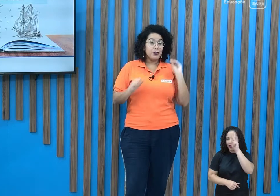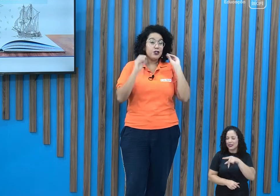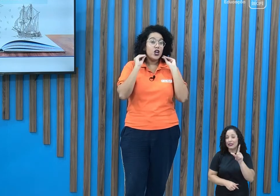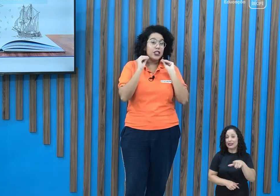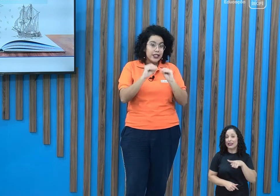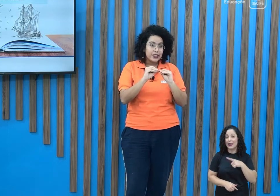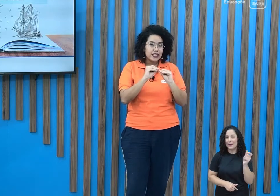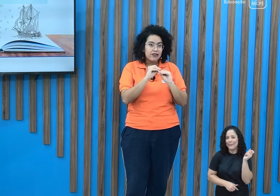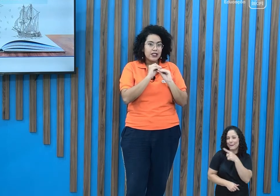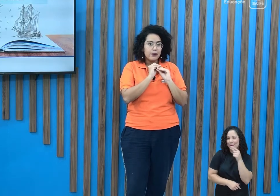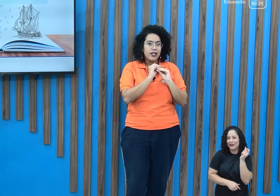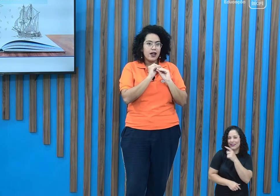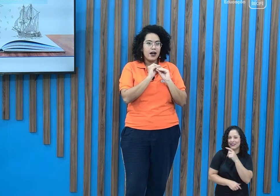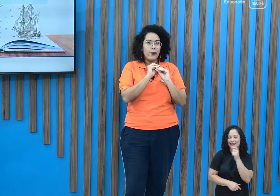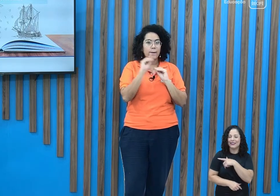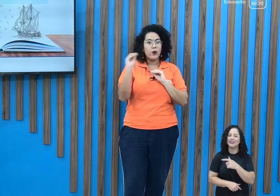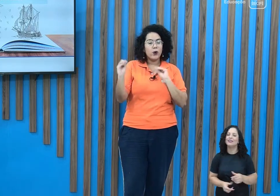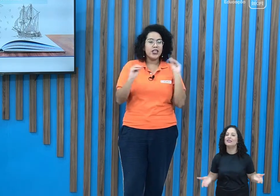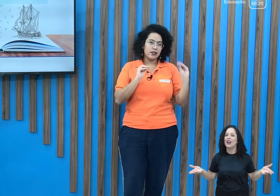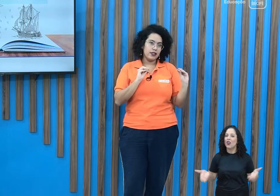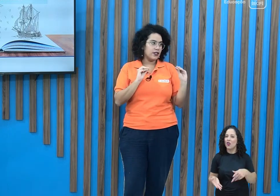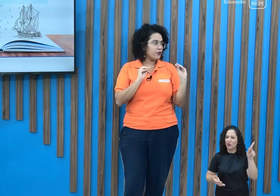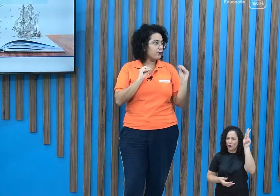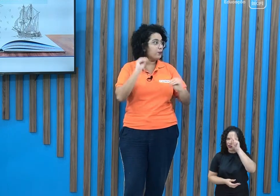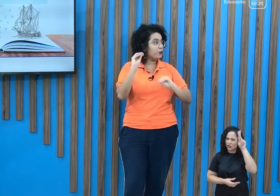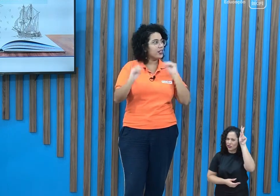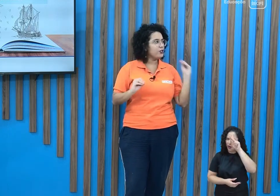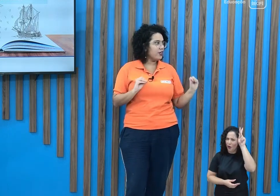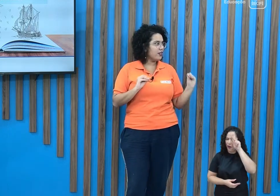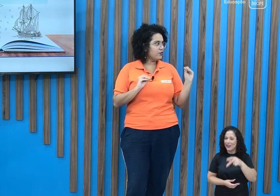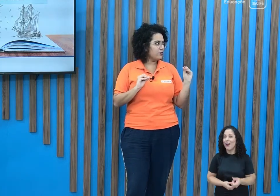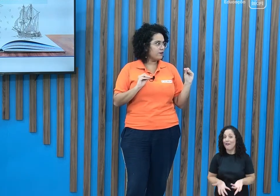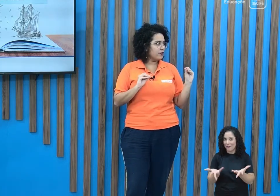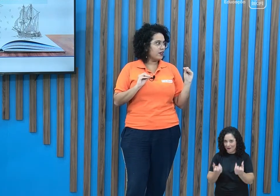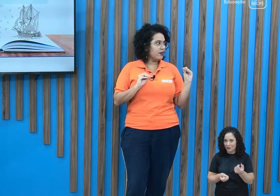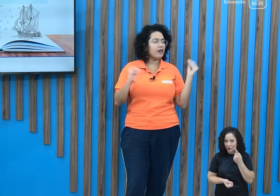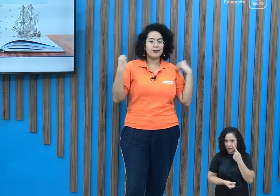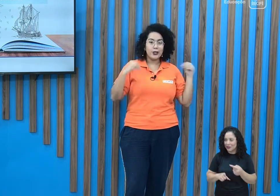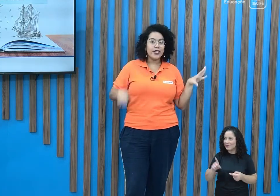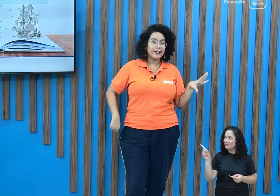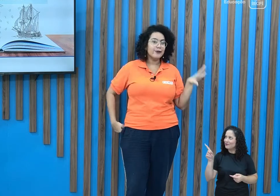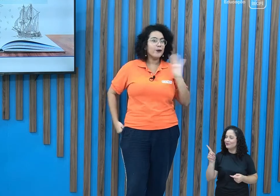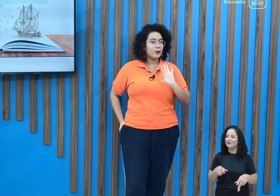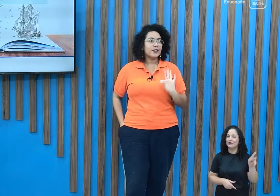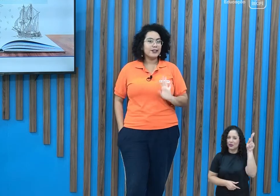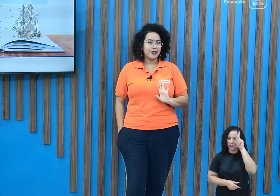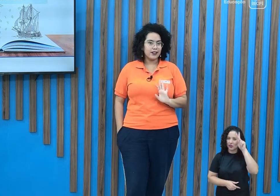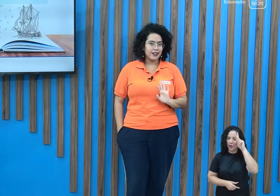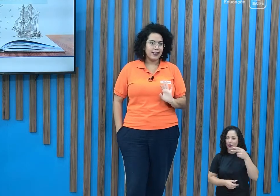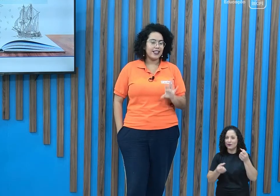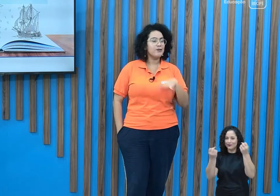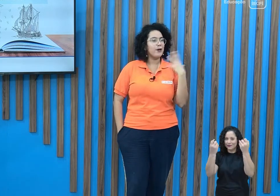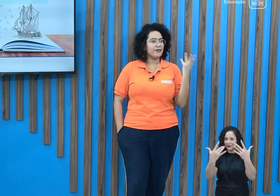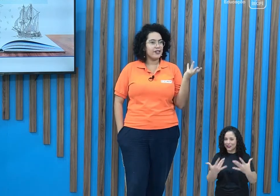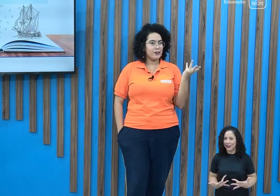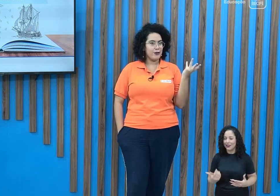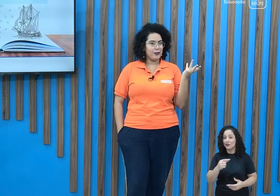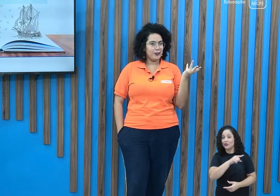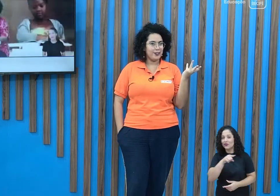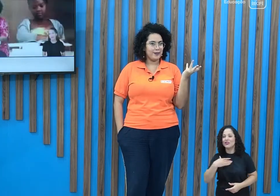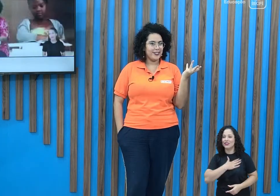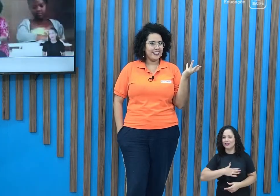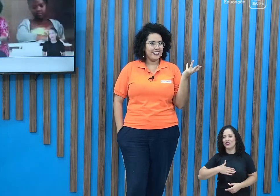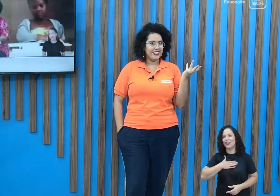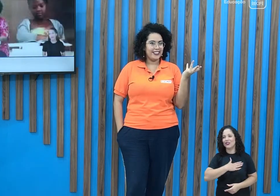uma historinha que vai trabalhar humor e tirinhas, o humor nas tirinhas. É uma historinha que eu tô contando aqui, eu espero que vocês